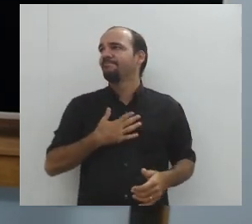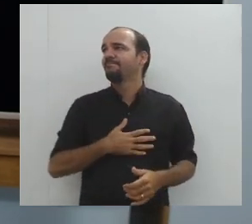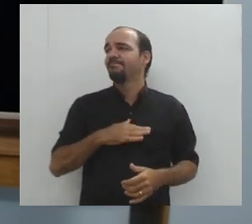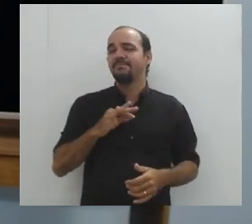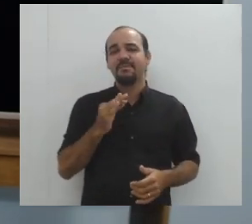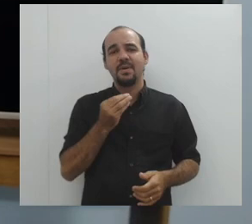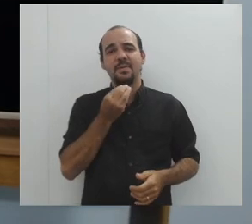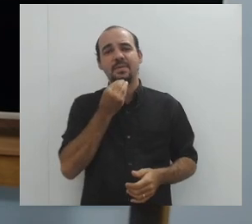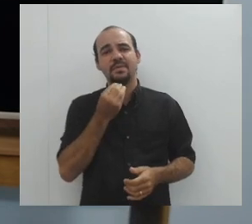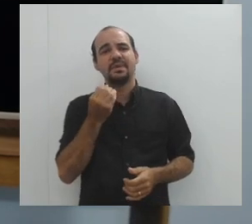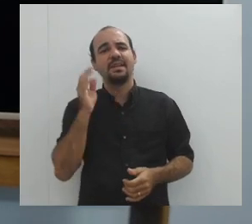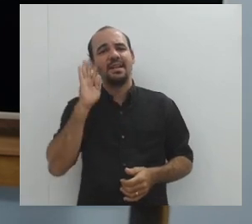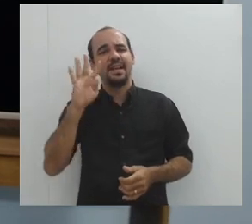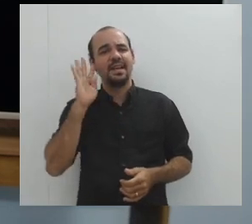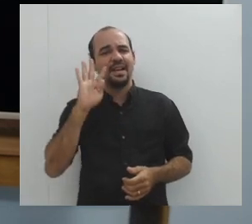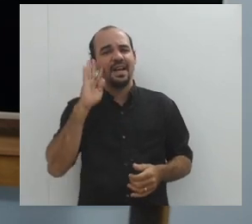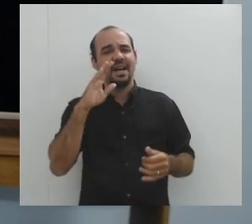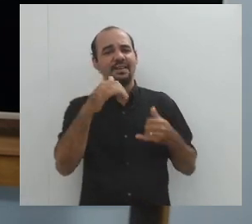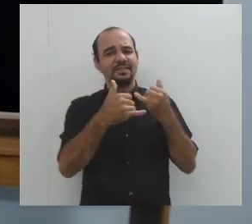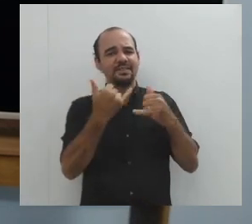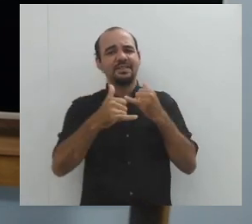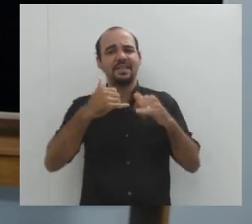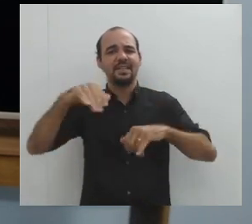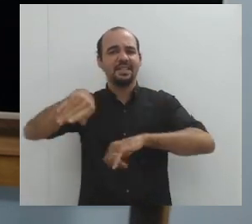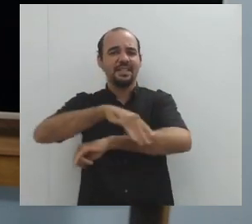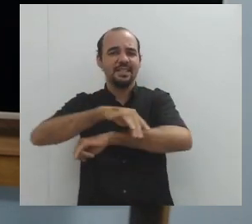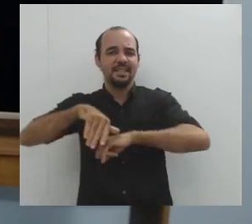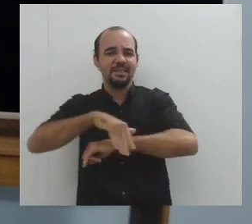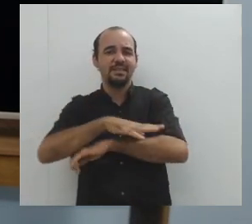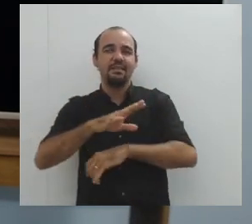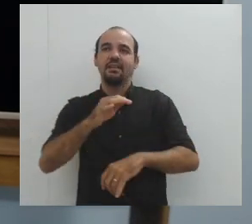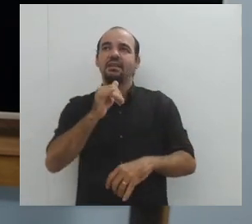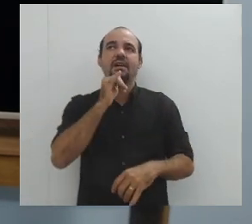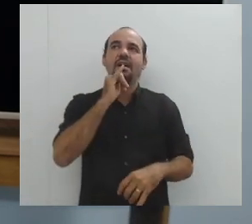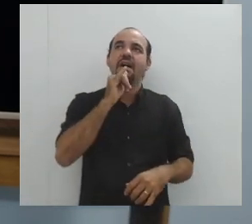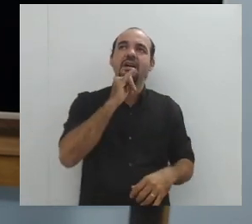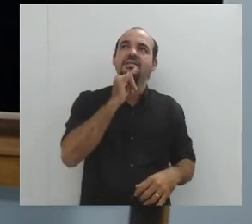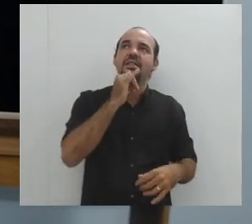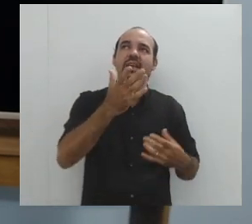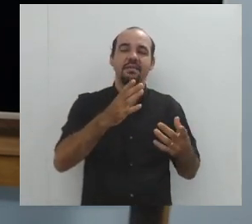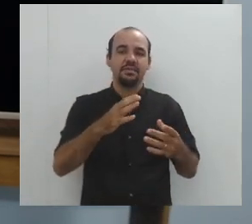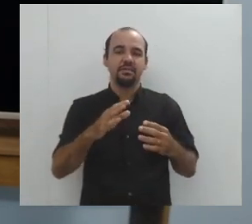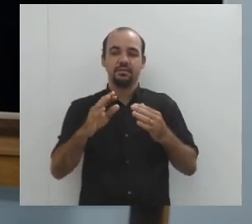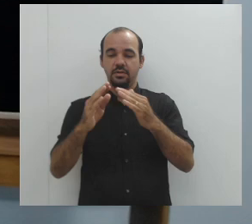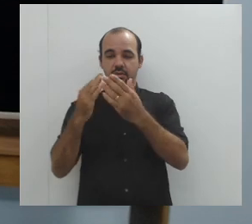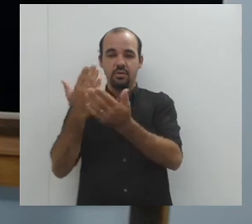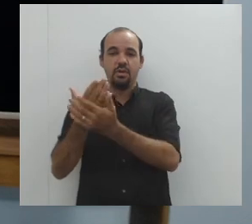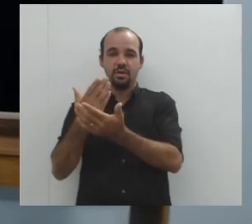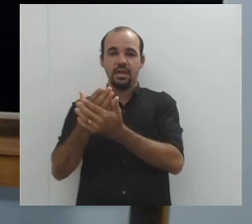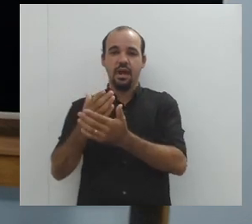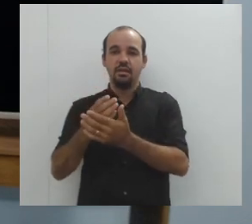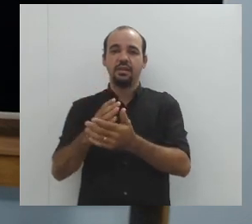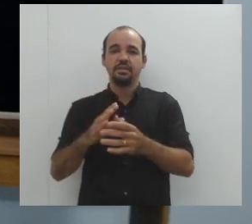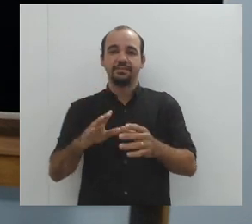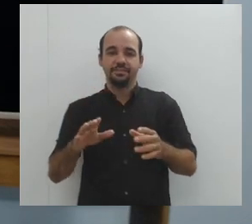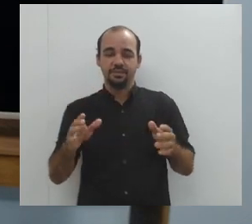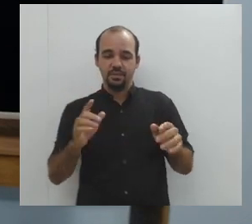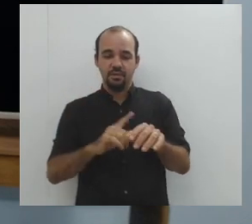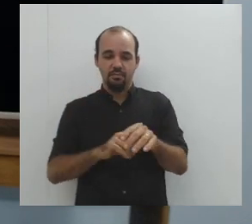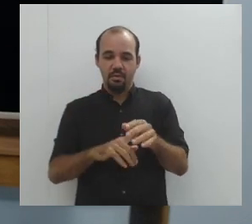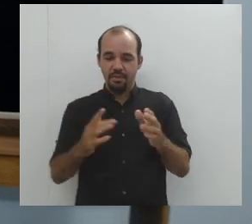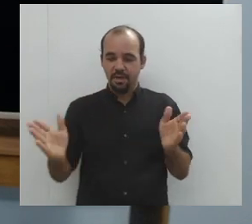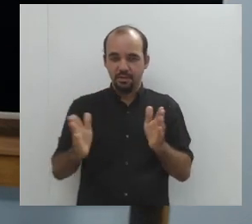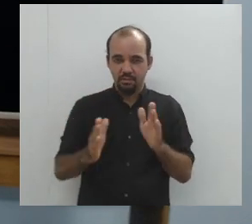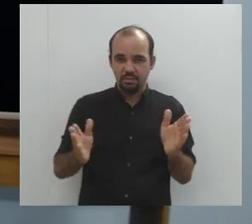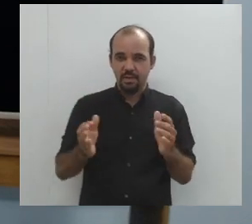gente faz nas aulas, existe uma discussão quando a gente faz, por exemplo, o queimado na aula, ou qualquer outro jogo desse que eu citei, mas vou